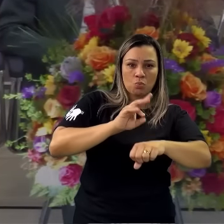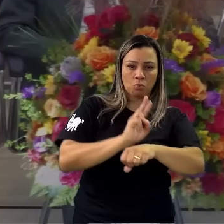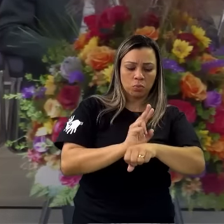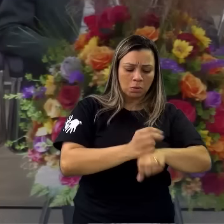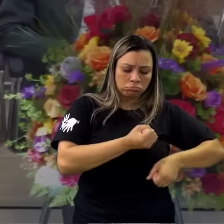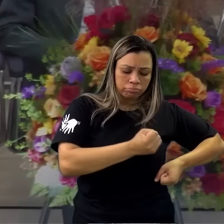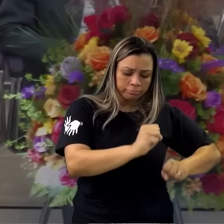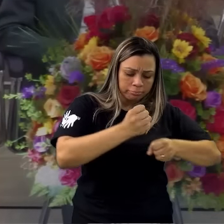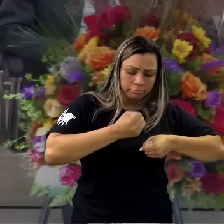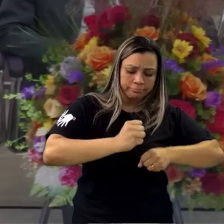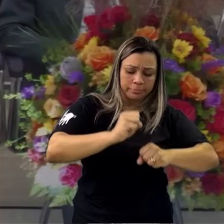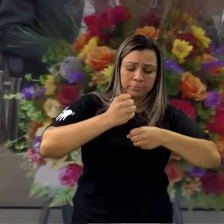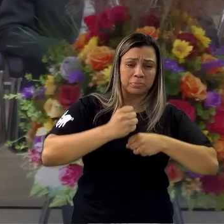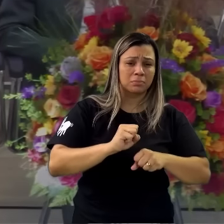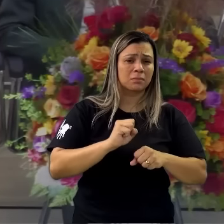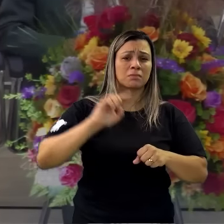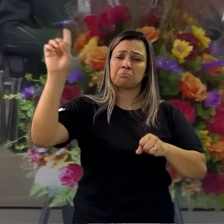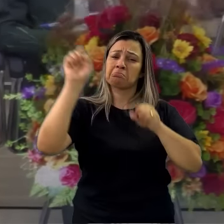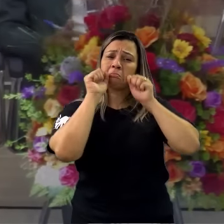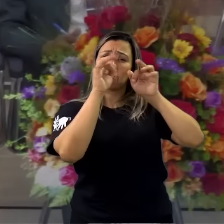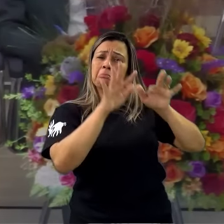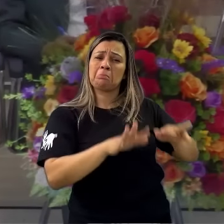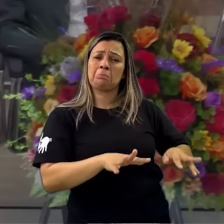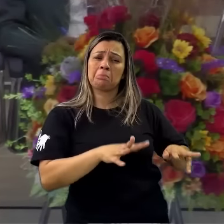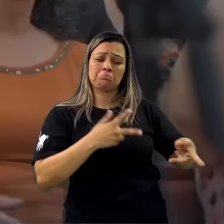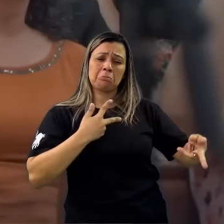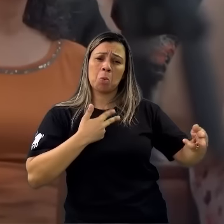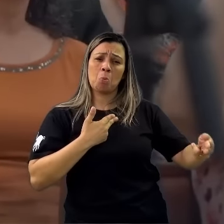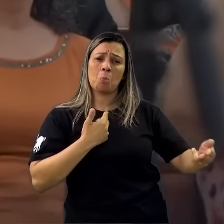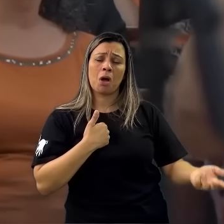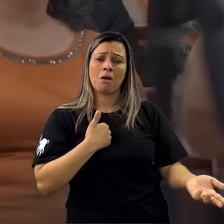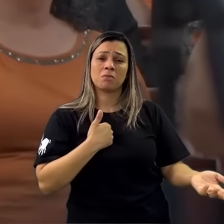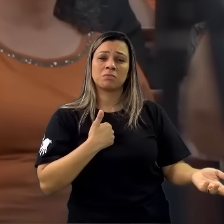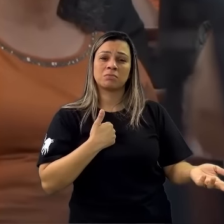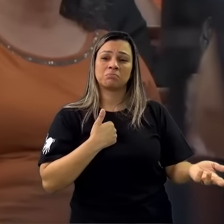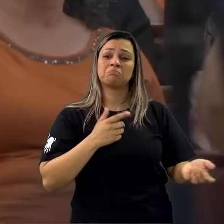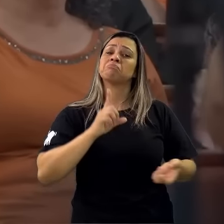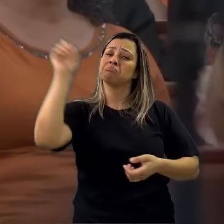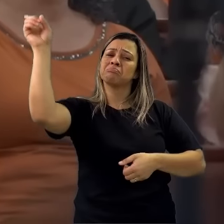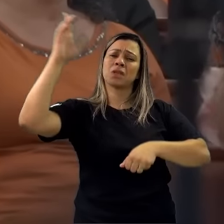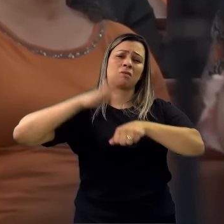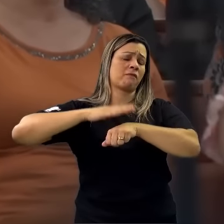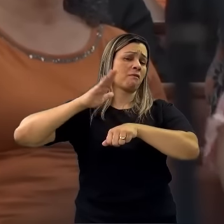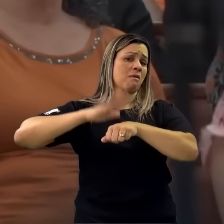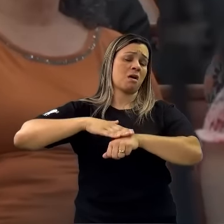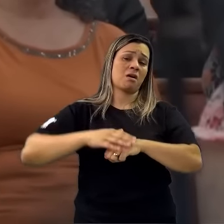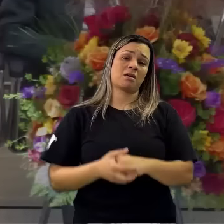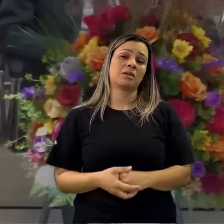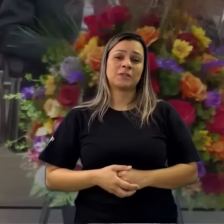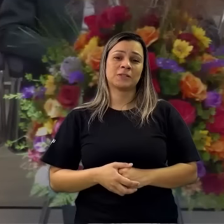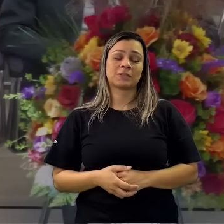a garagem da igreja você pode dar outro Glória melhor do que esse que você deu é Deus quem faz